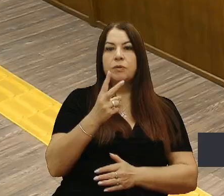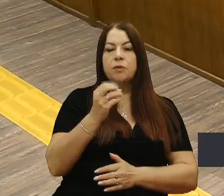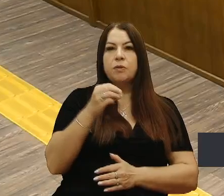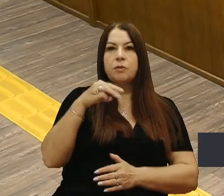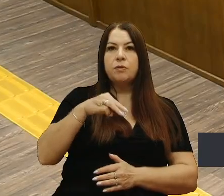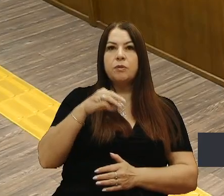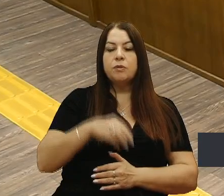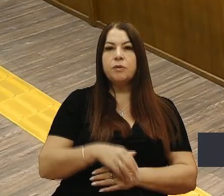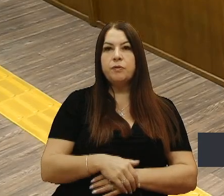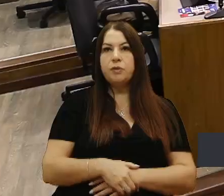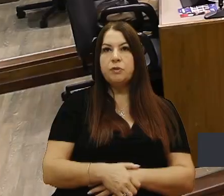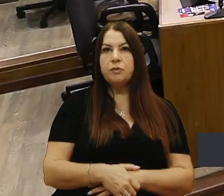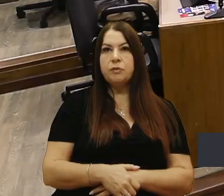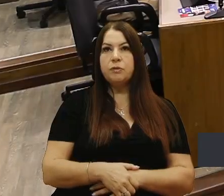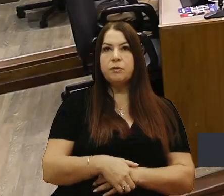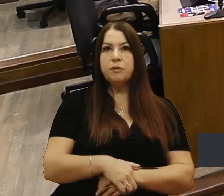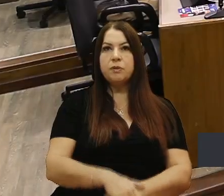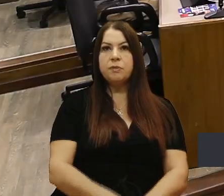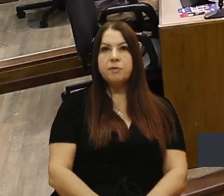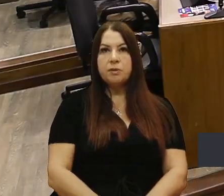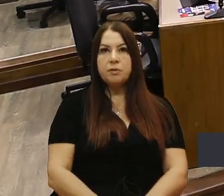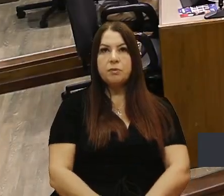20 minutos.